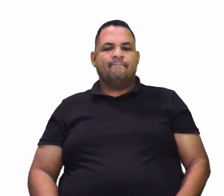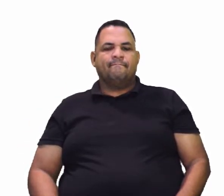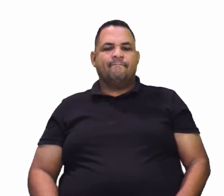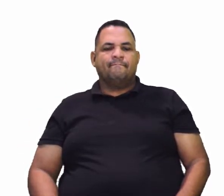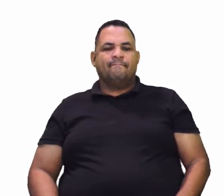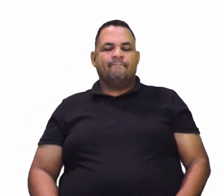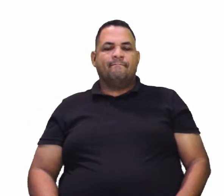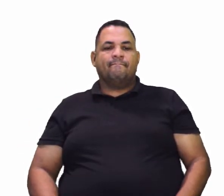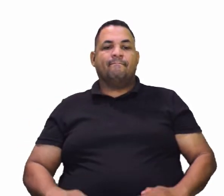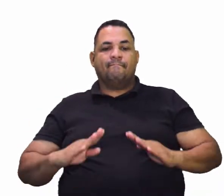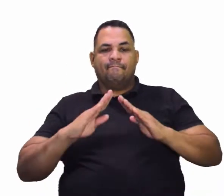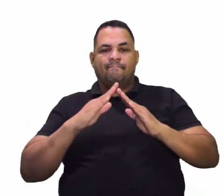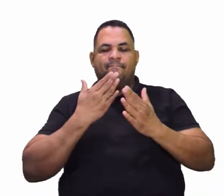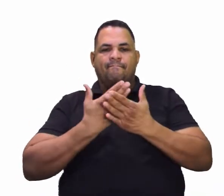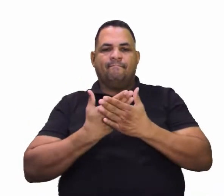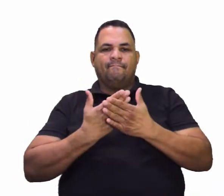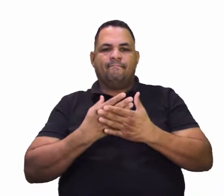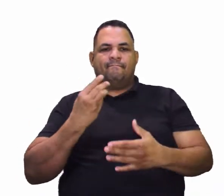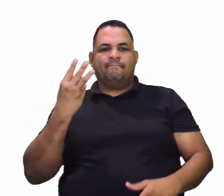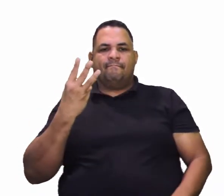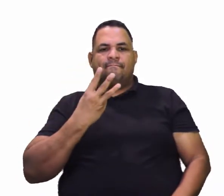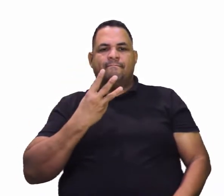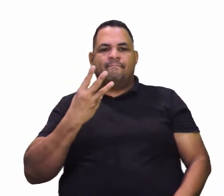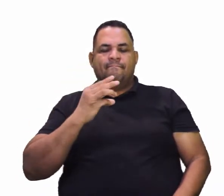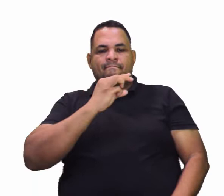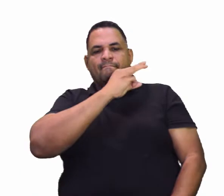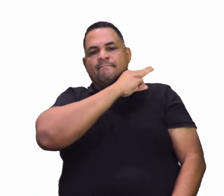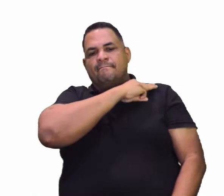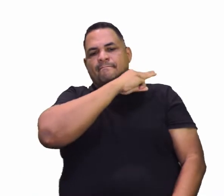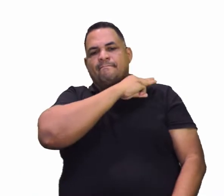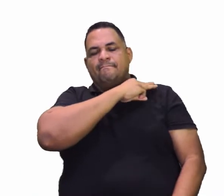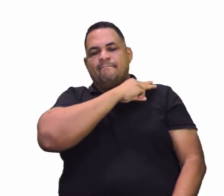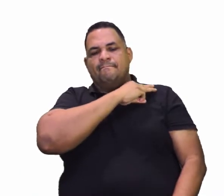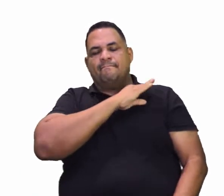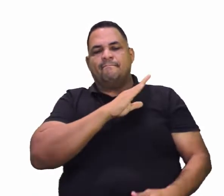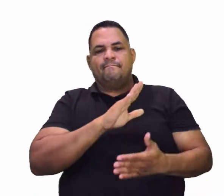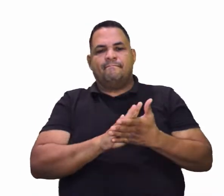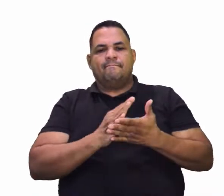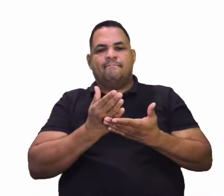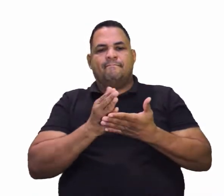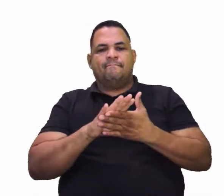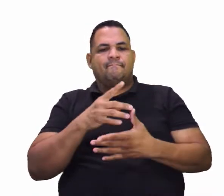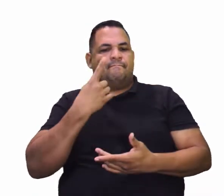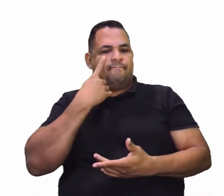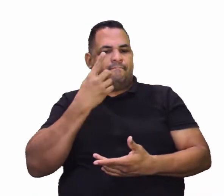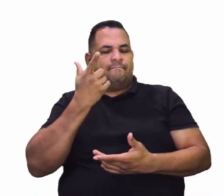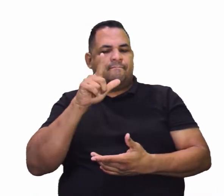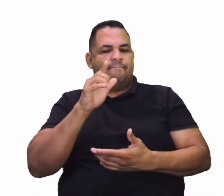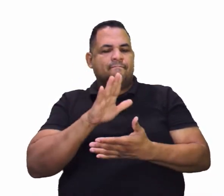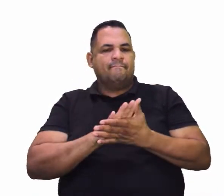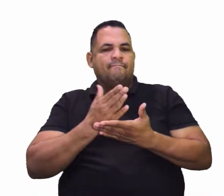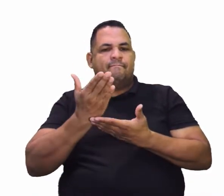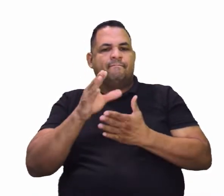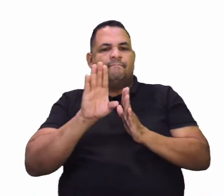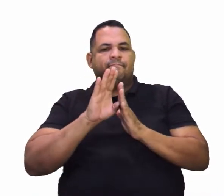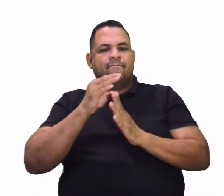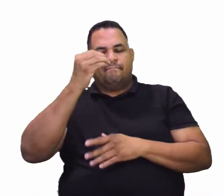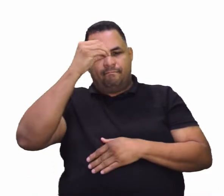anos escolares. E a gente está fazendo aqui no terceiro ano é revisitar esses conhecimentos e usar eles em diversos e